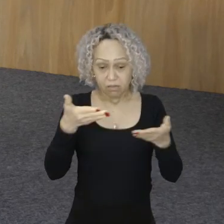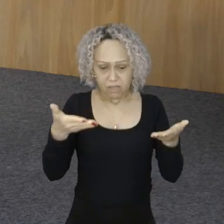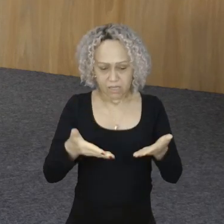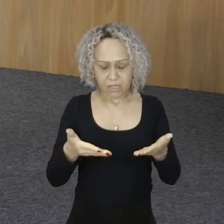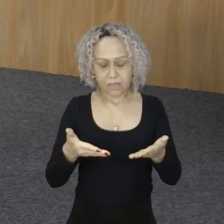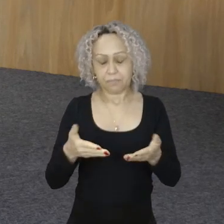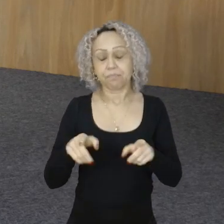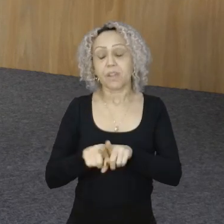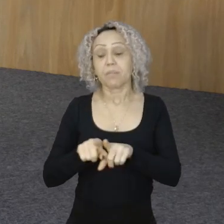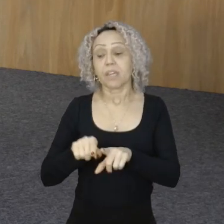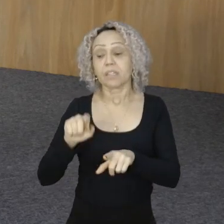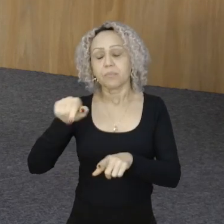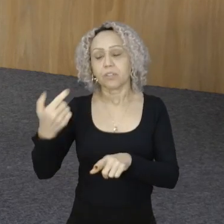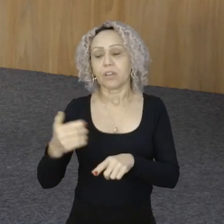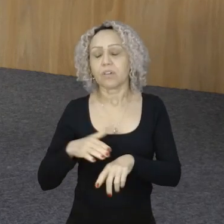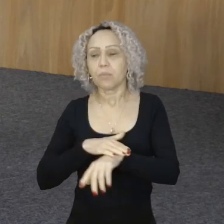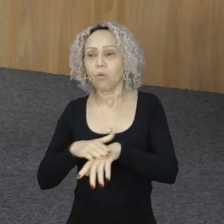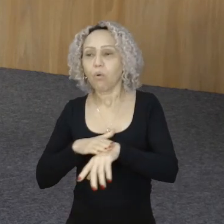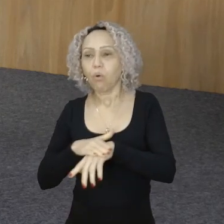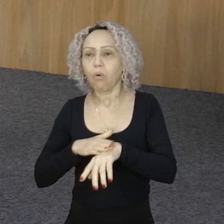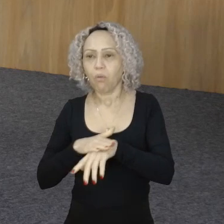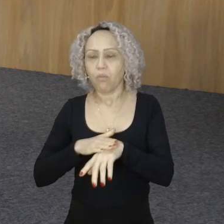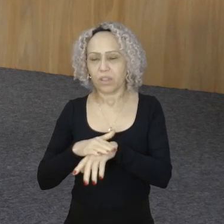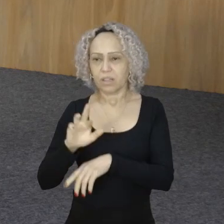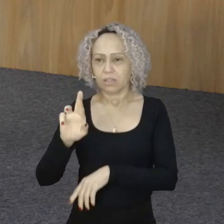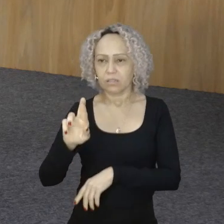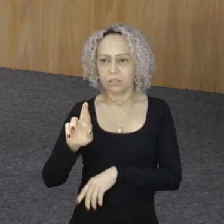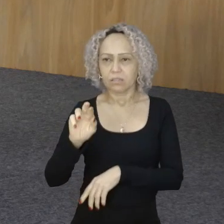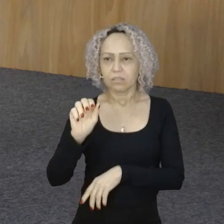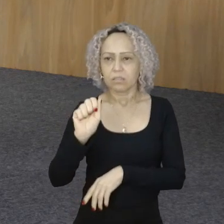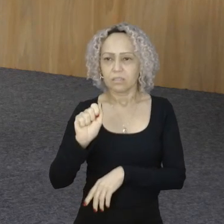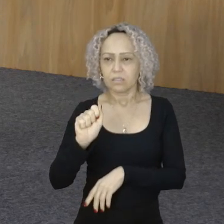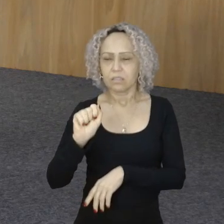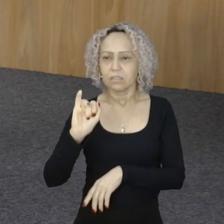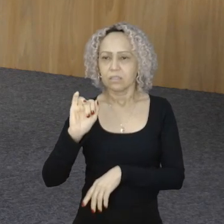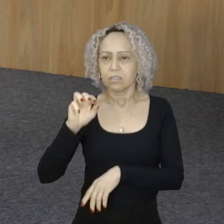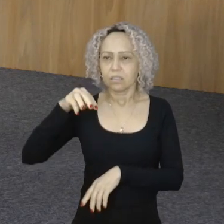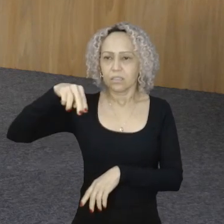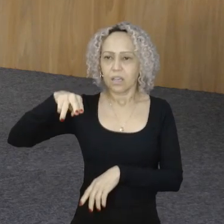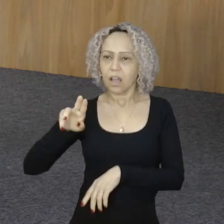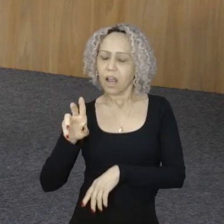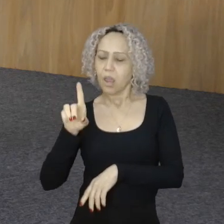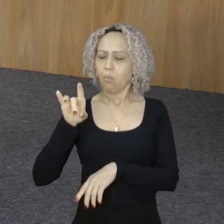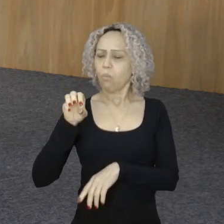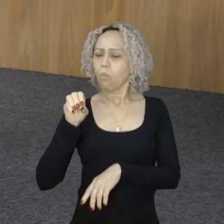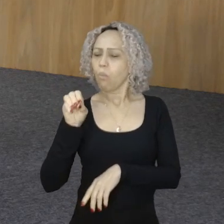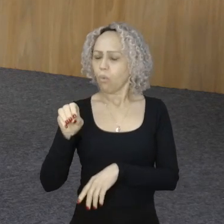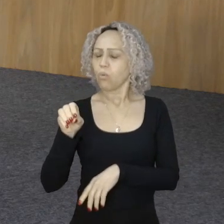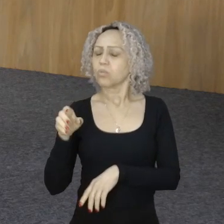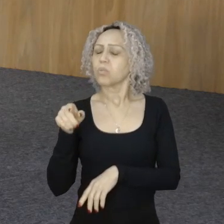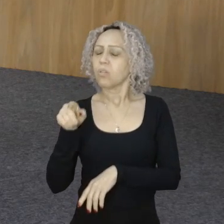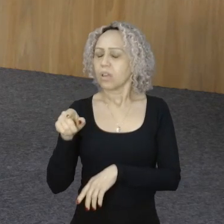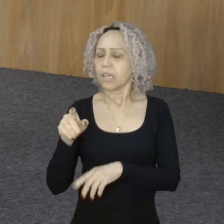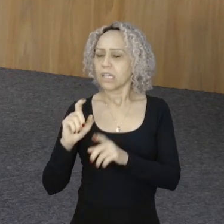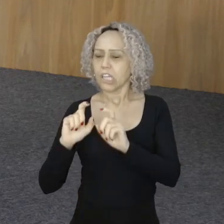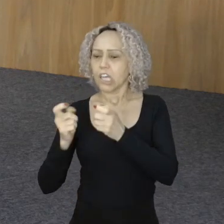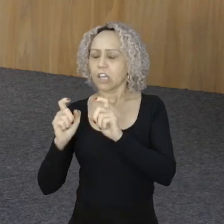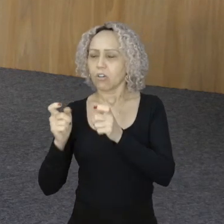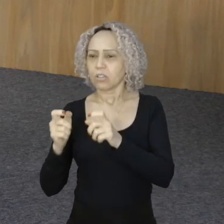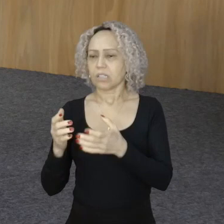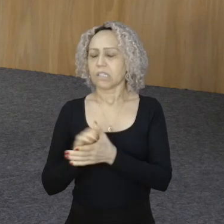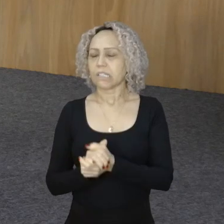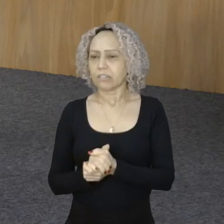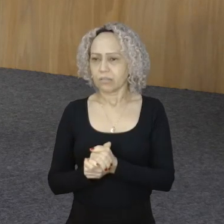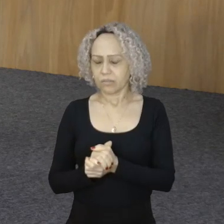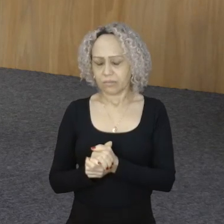Populares, ele que já está aguardando para entrar, te mandou um abraço, viu? Mandou saudações aqui para você também. Eu mando outro grande